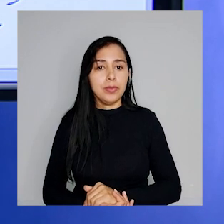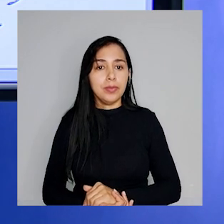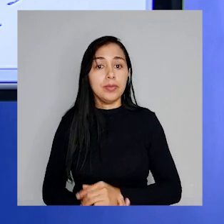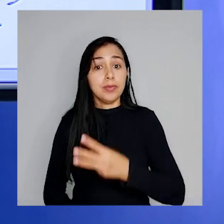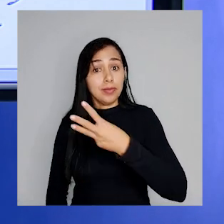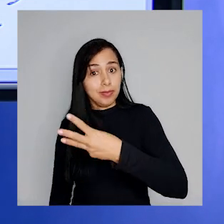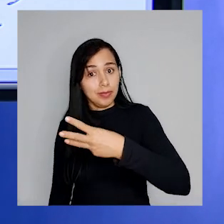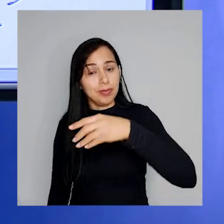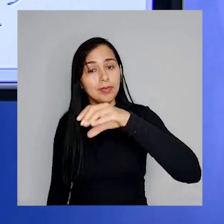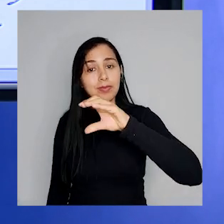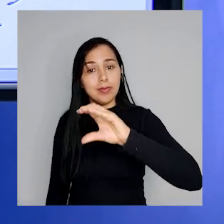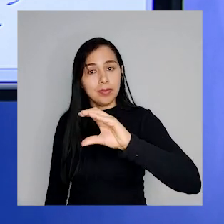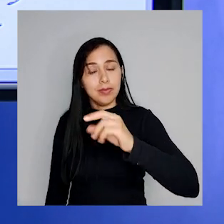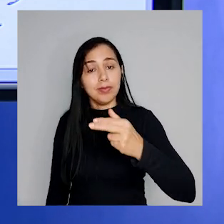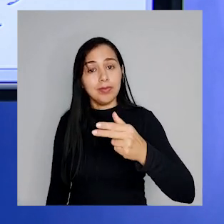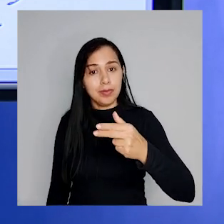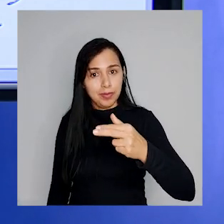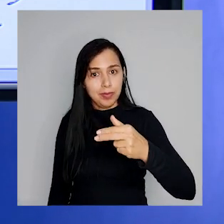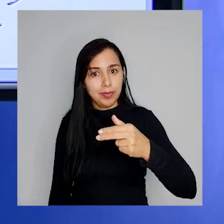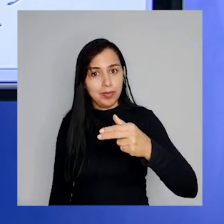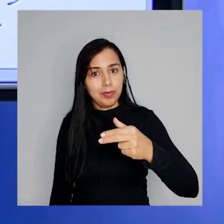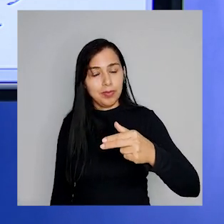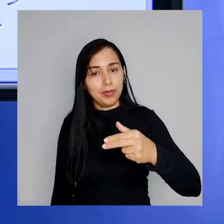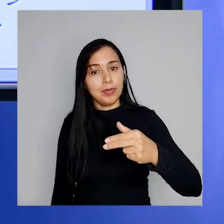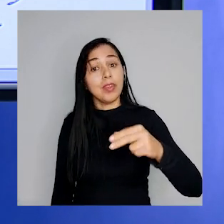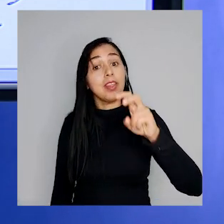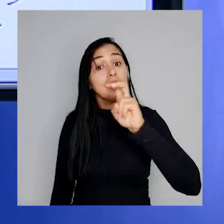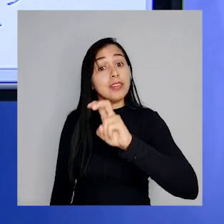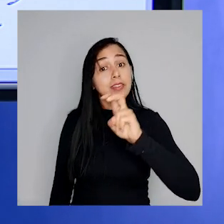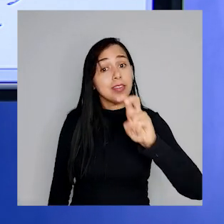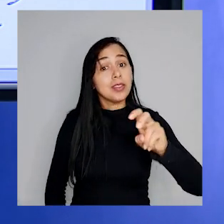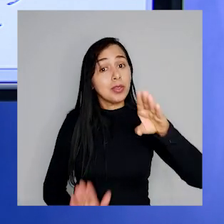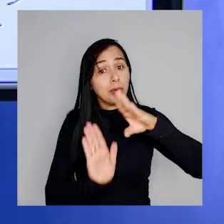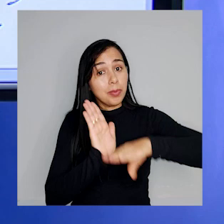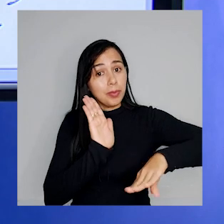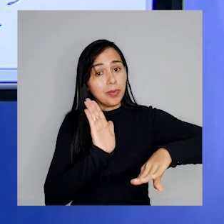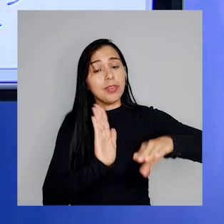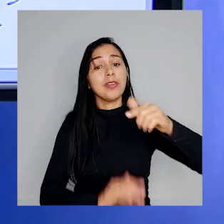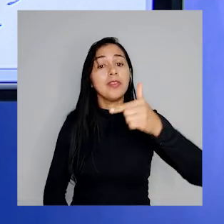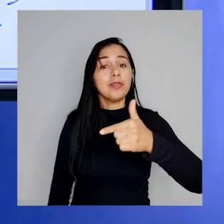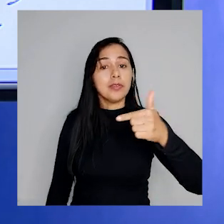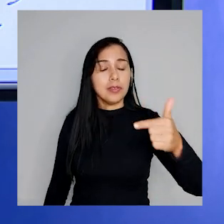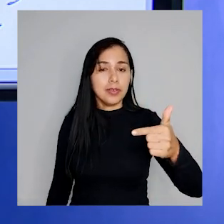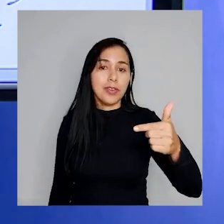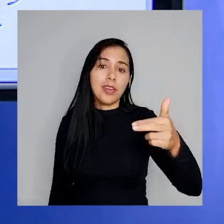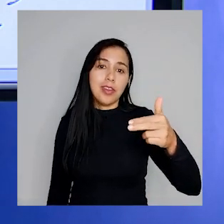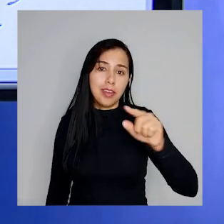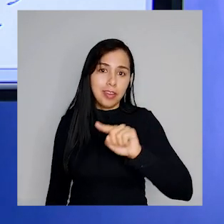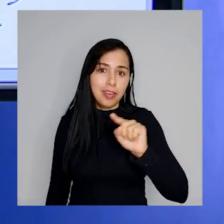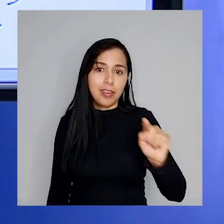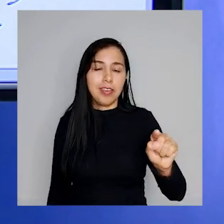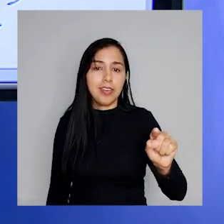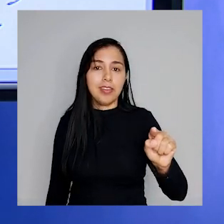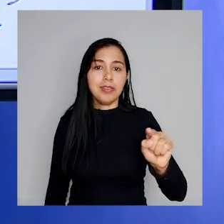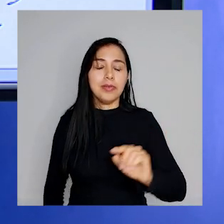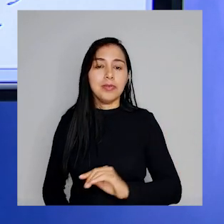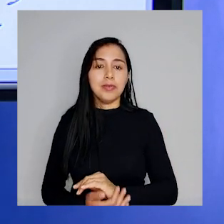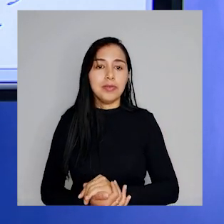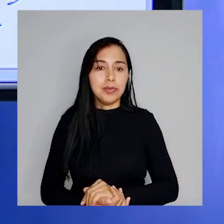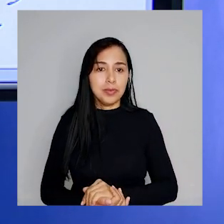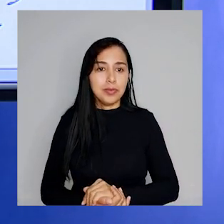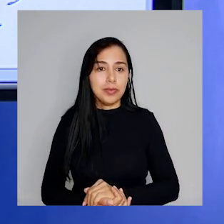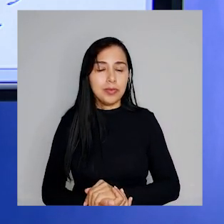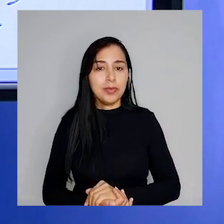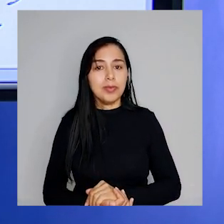E aí eu tenho que 3 pinos cinza vai ser igual a 55